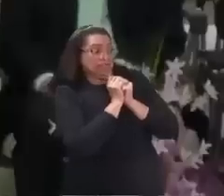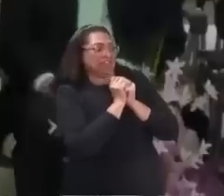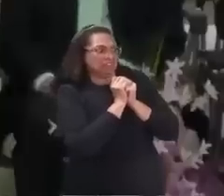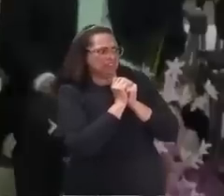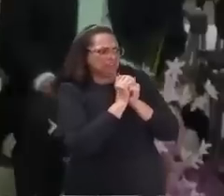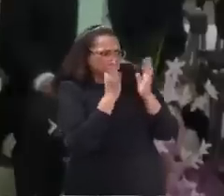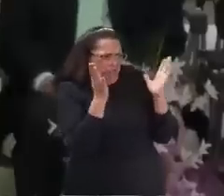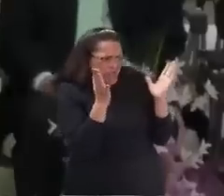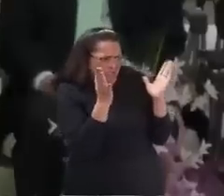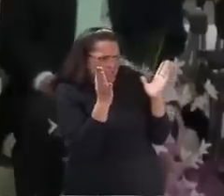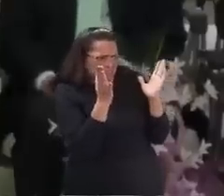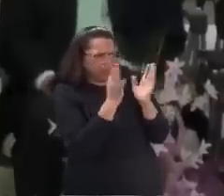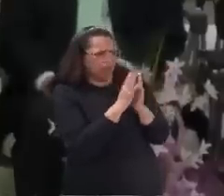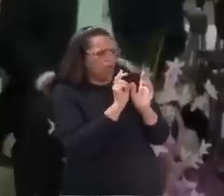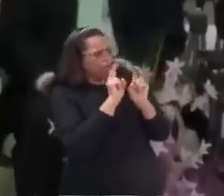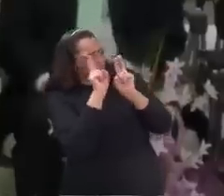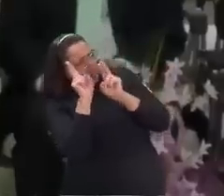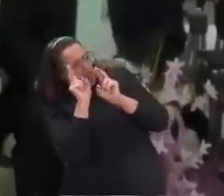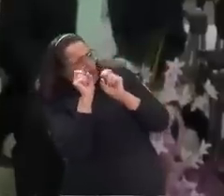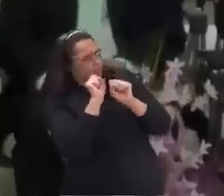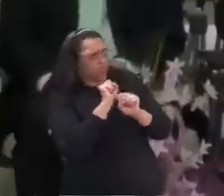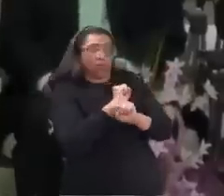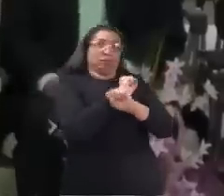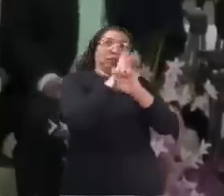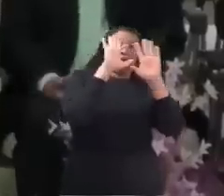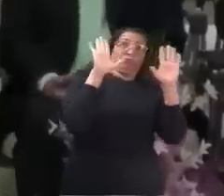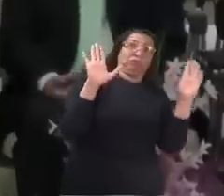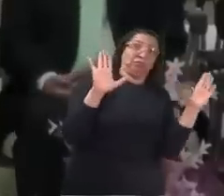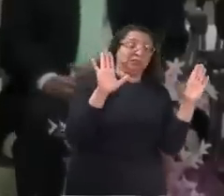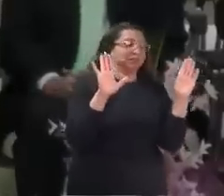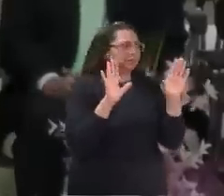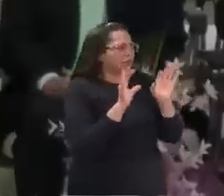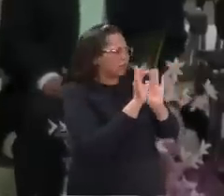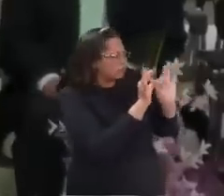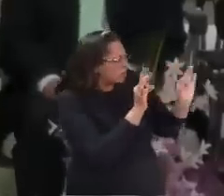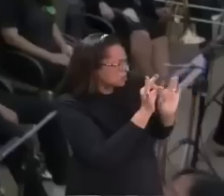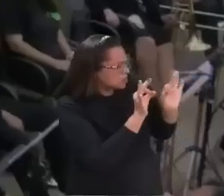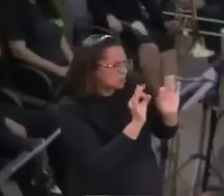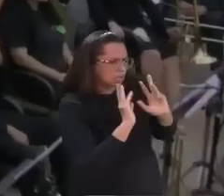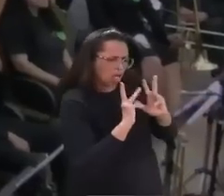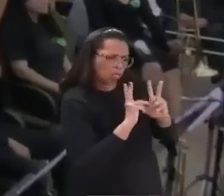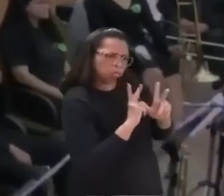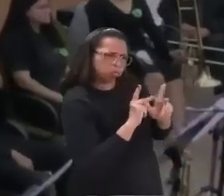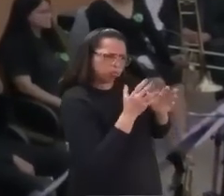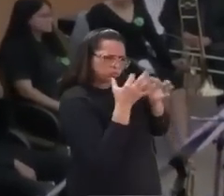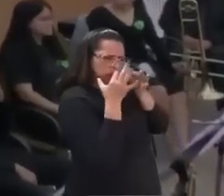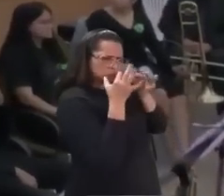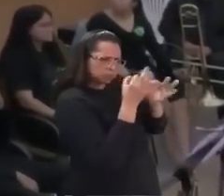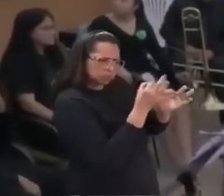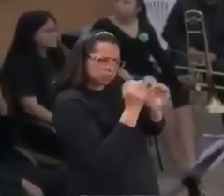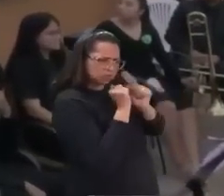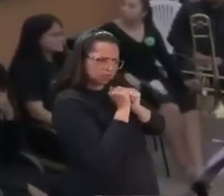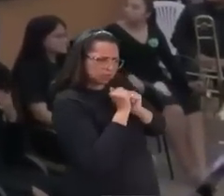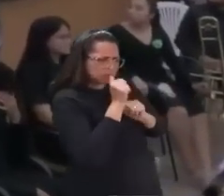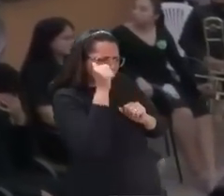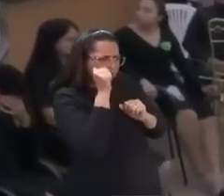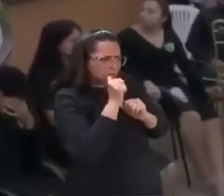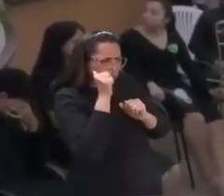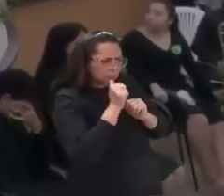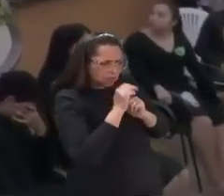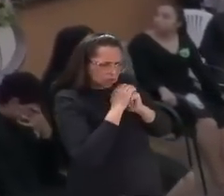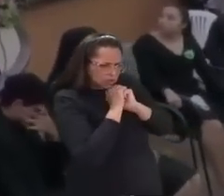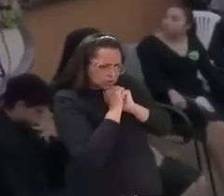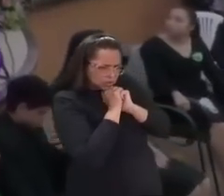cabelo assanhado. Aquele dia é diferente. Naquele dia eu comecei a observar, começou a gritar com as